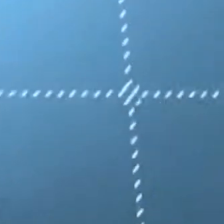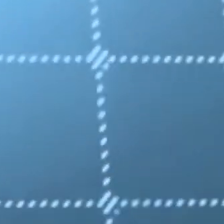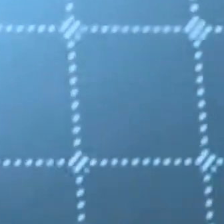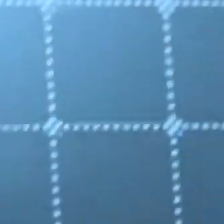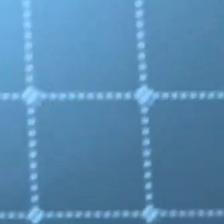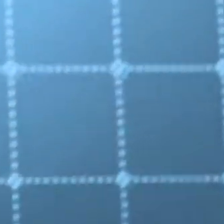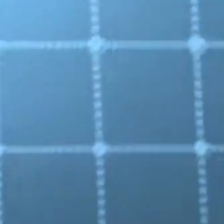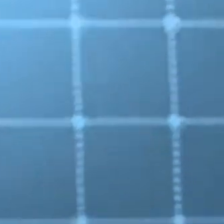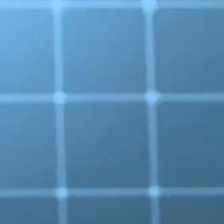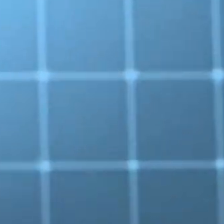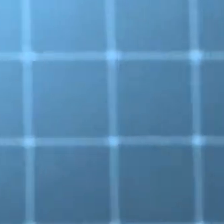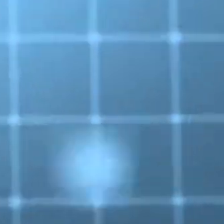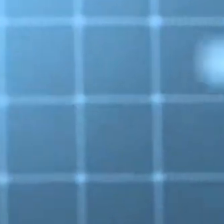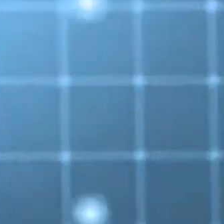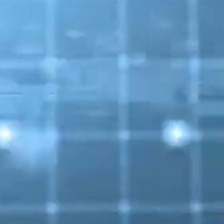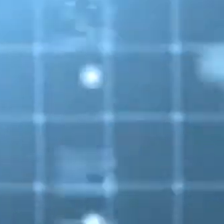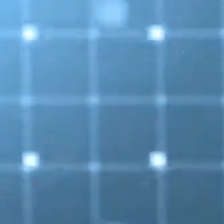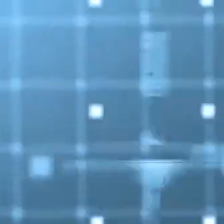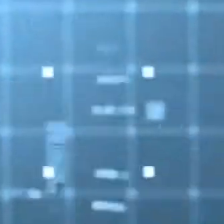Música